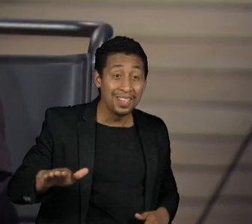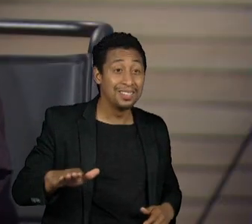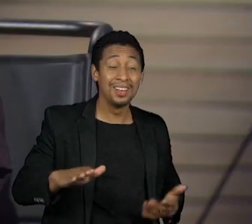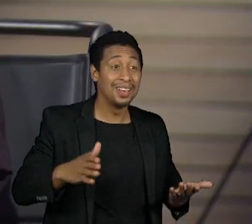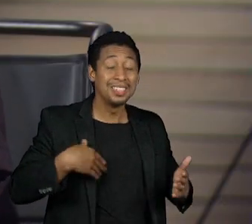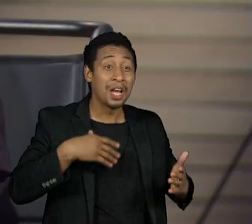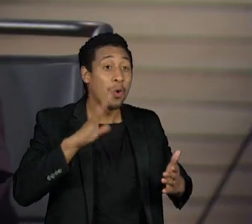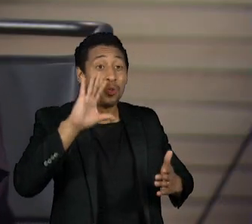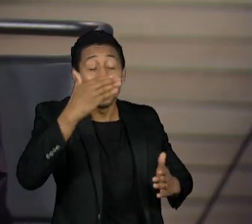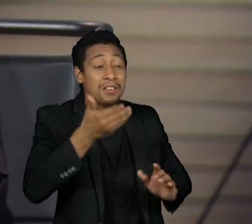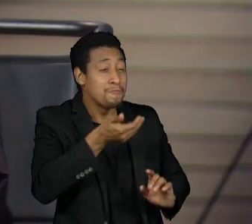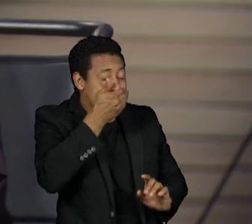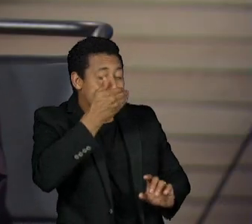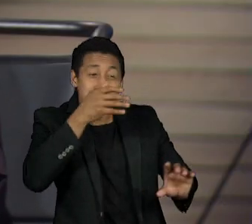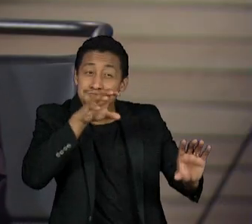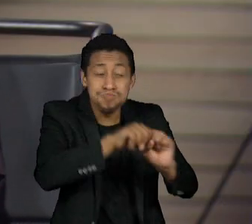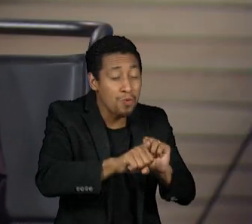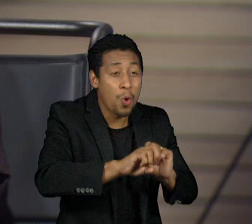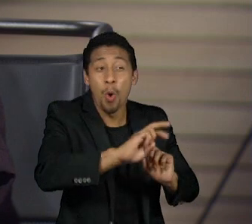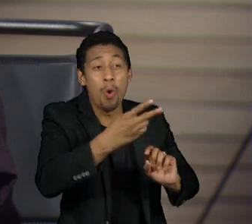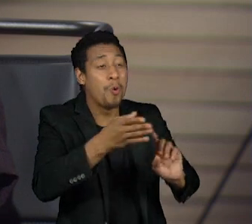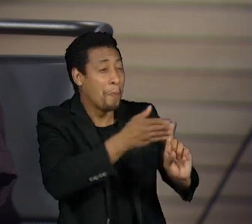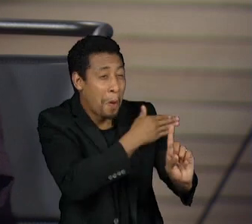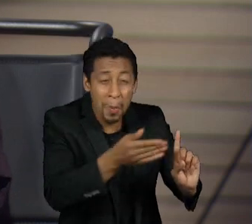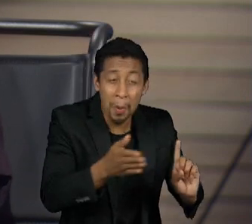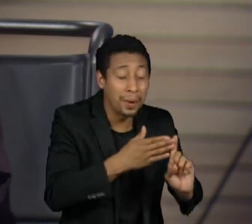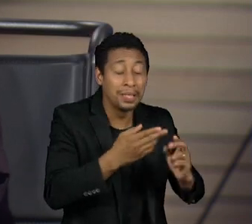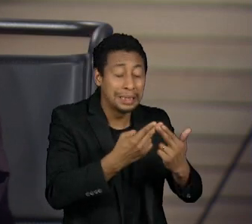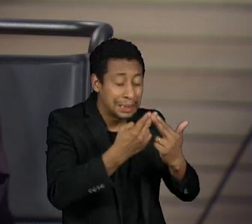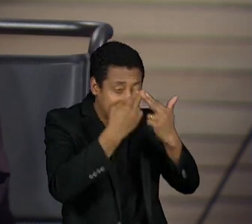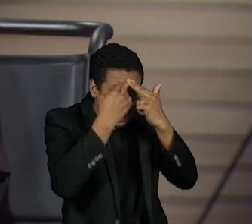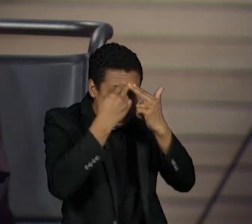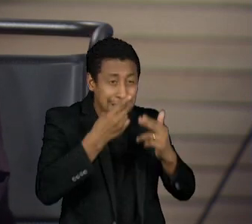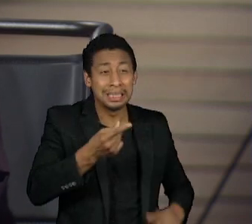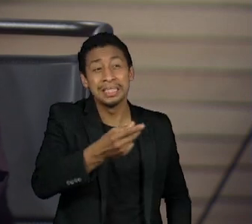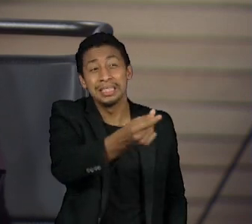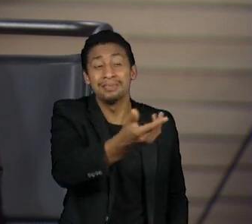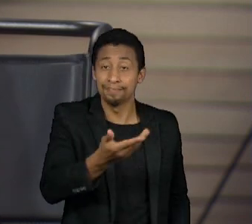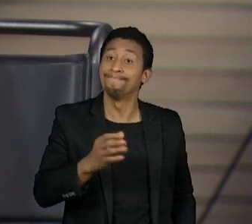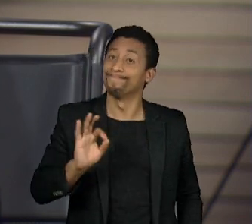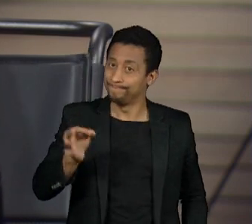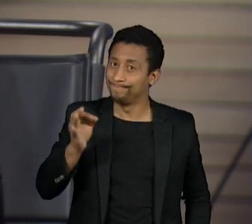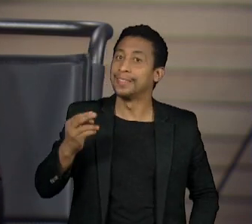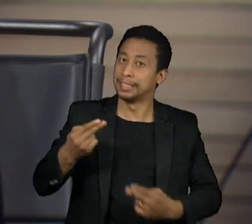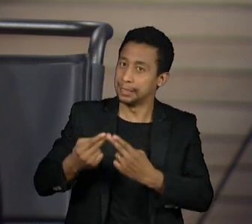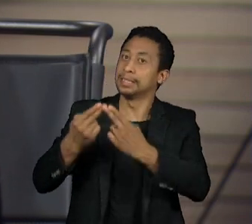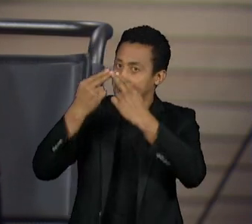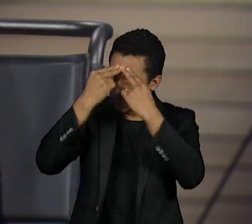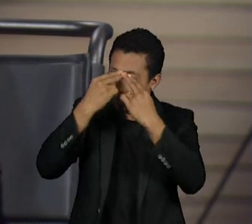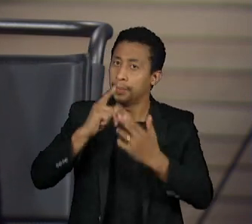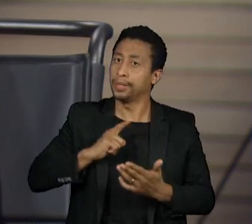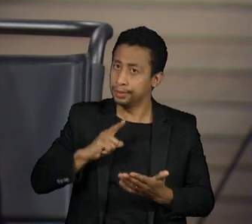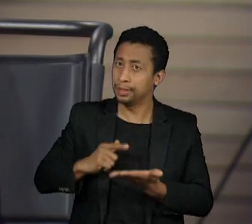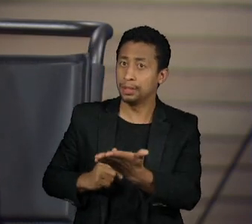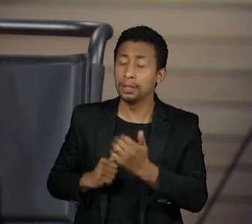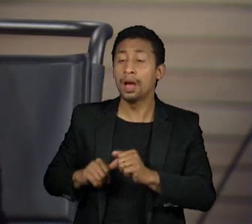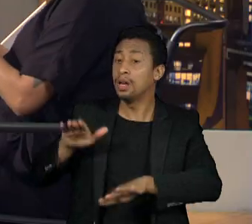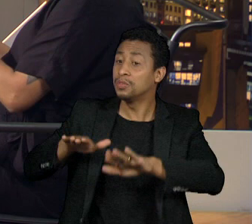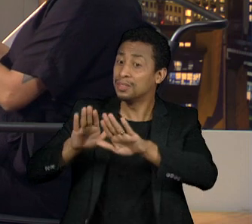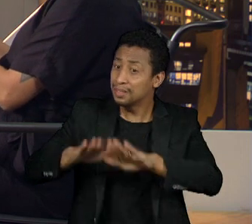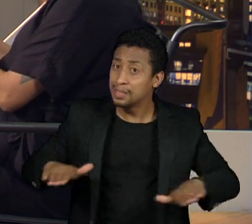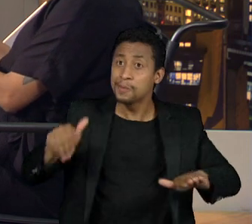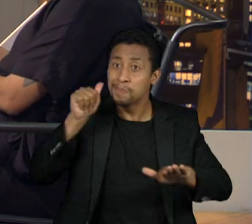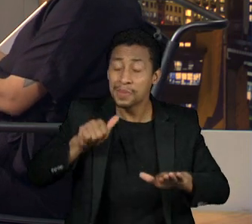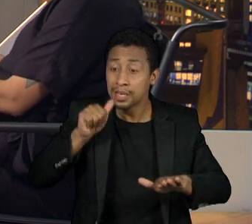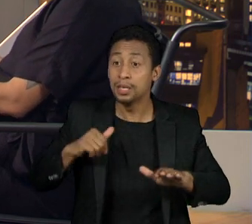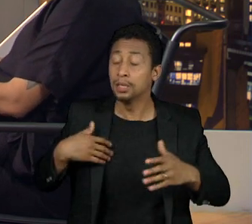inteira, né? É um processo que produz um trauma, né? E muitas vezes, por conta dessas violências, essas meninas, elas estão